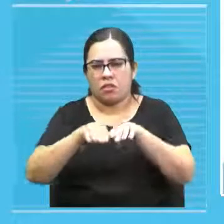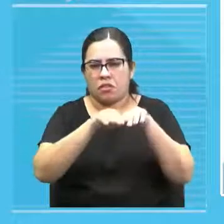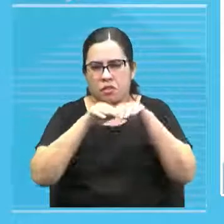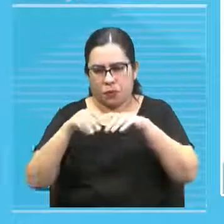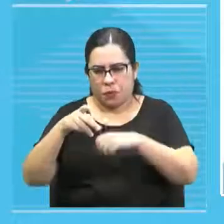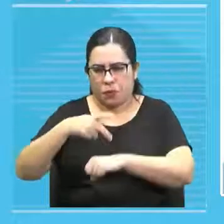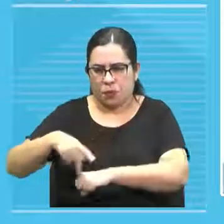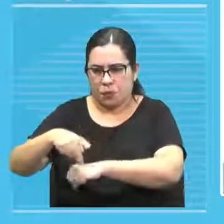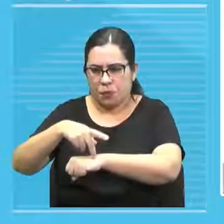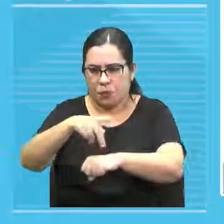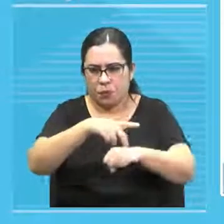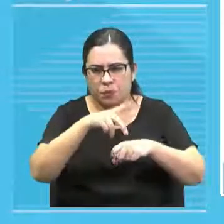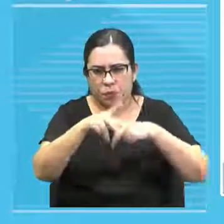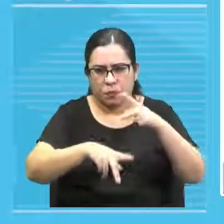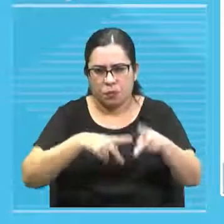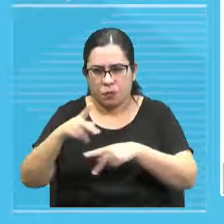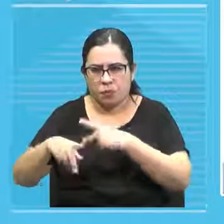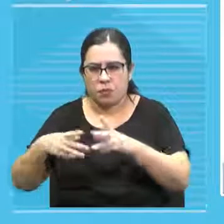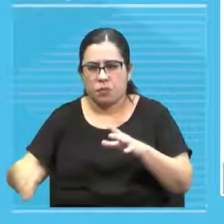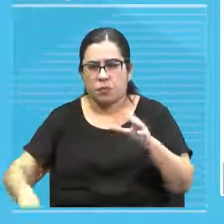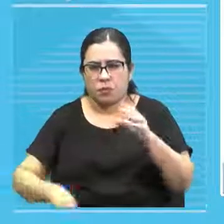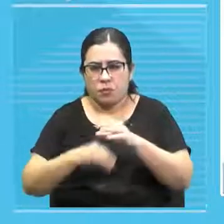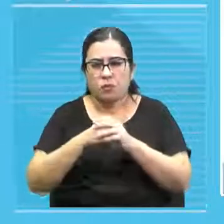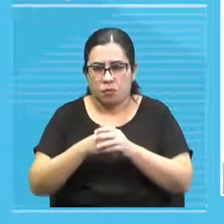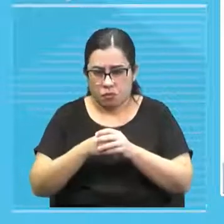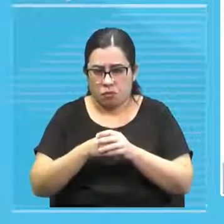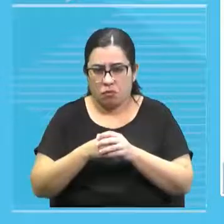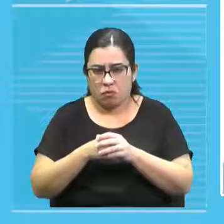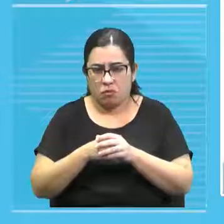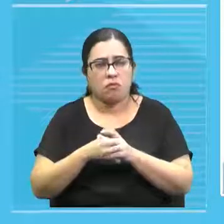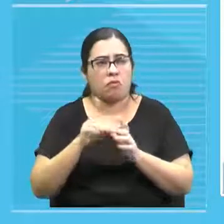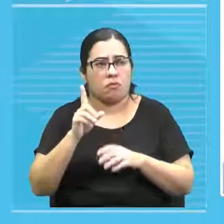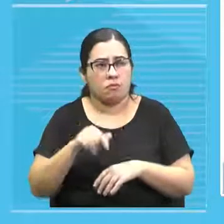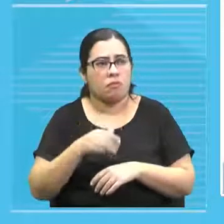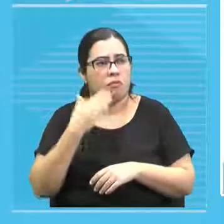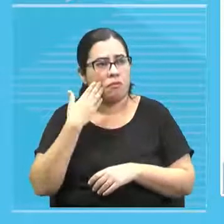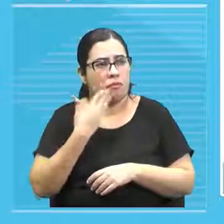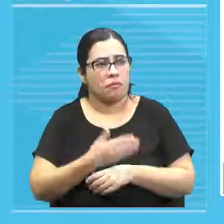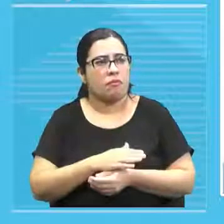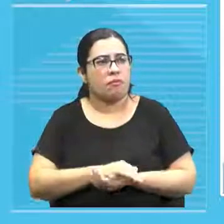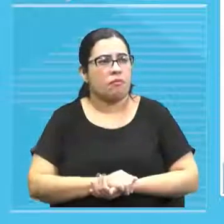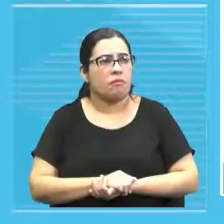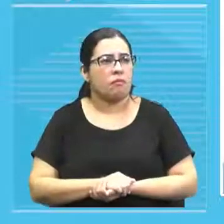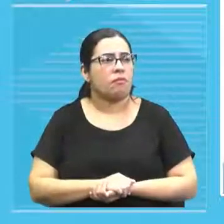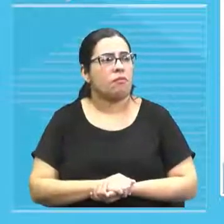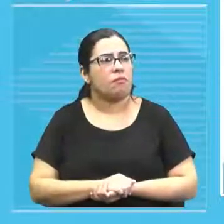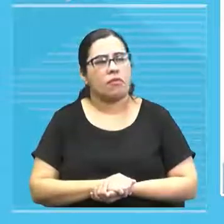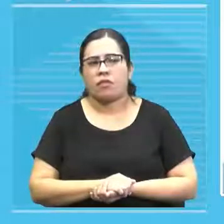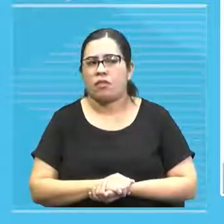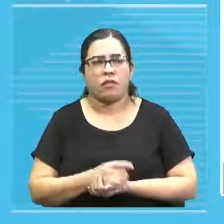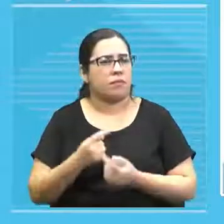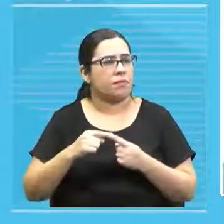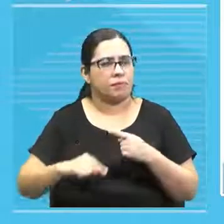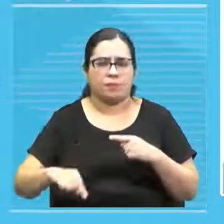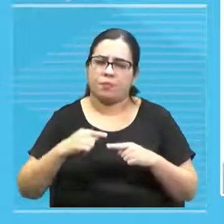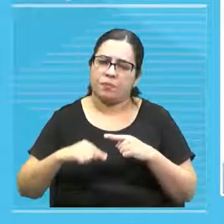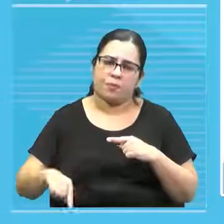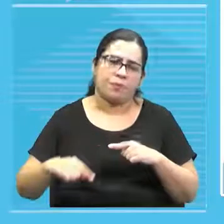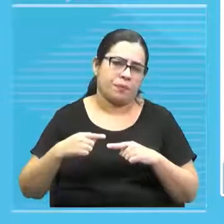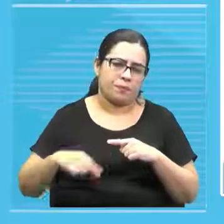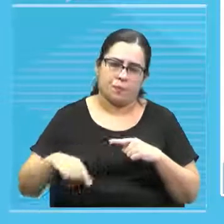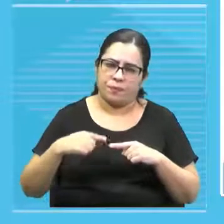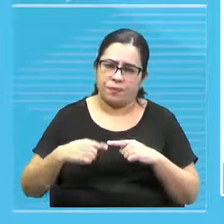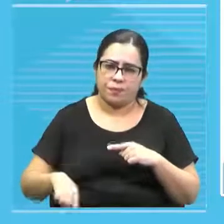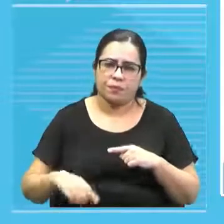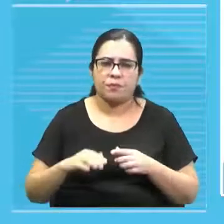geográfico entre as populações que incorporam nos seus dias dias seus dias no seu dia a dia não não não se